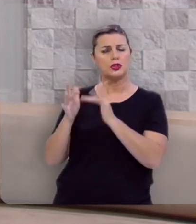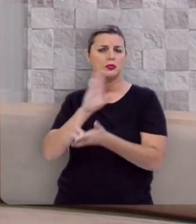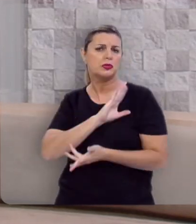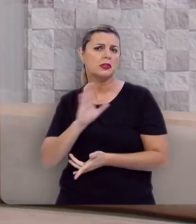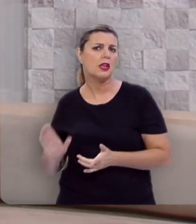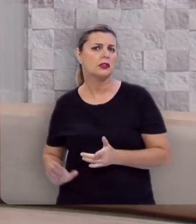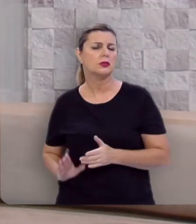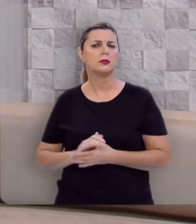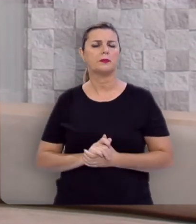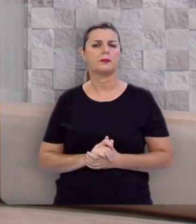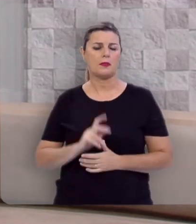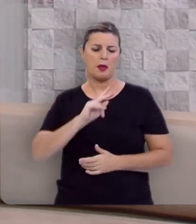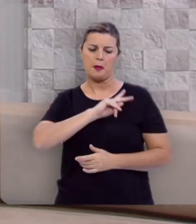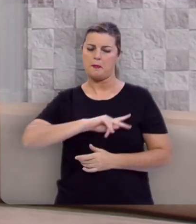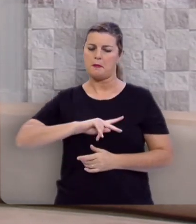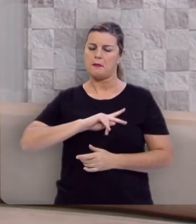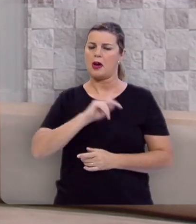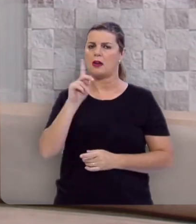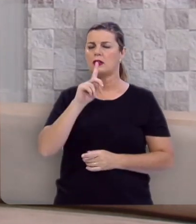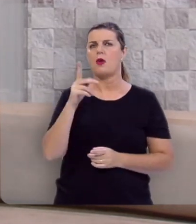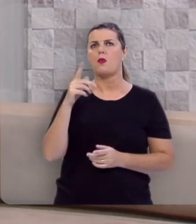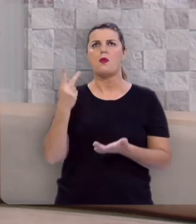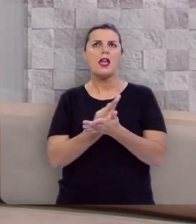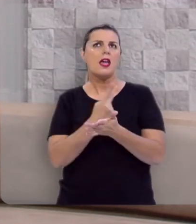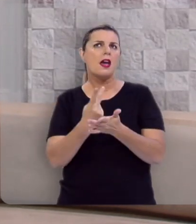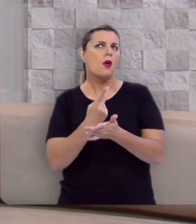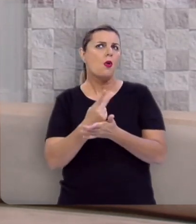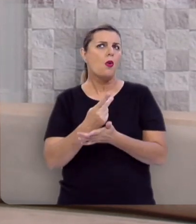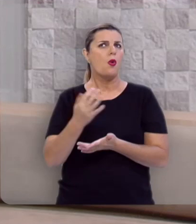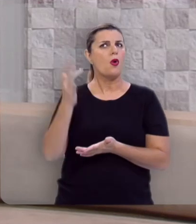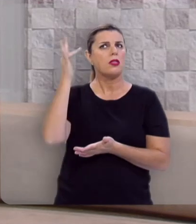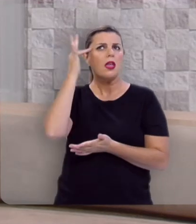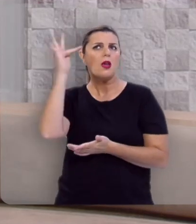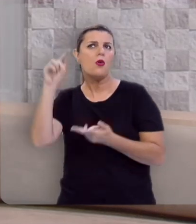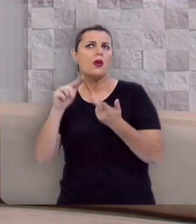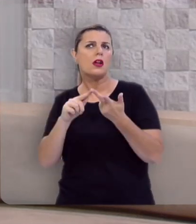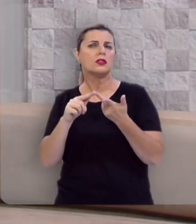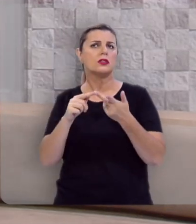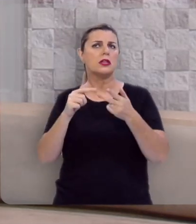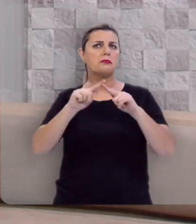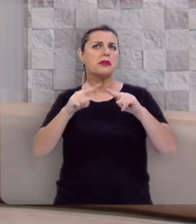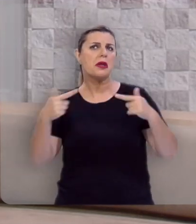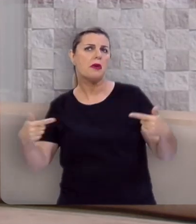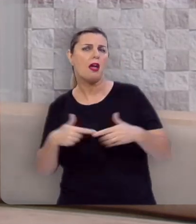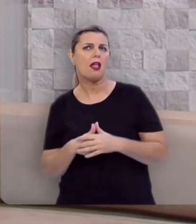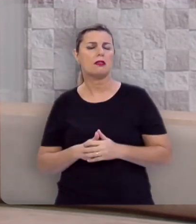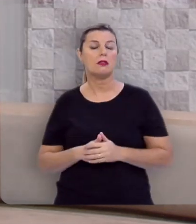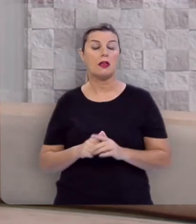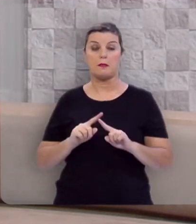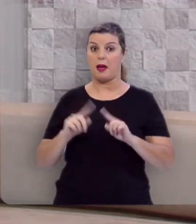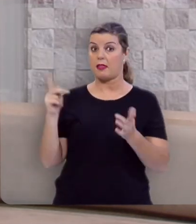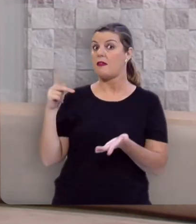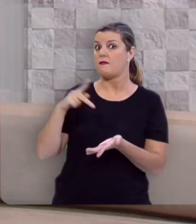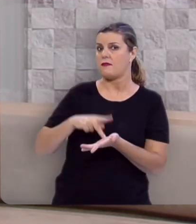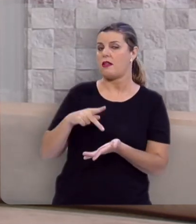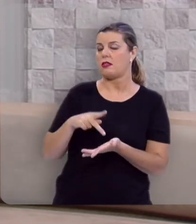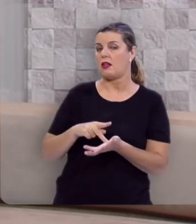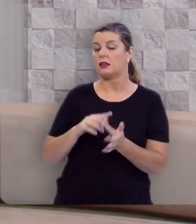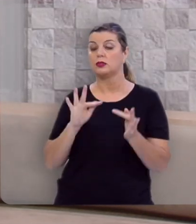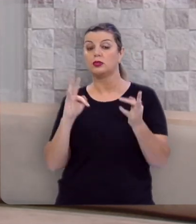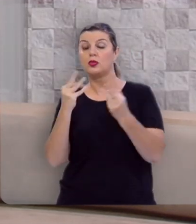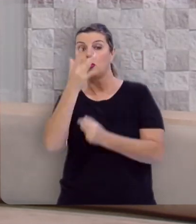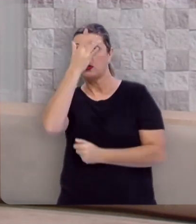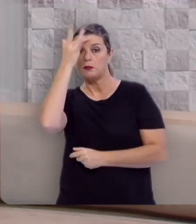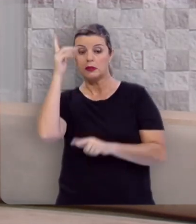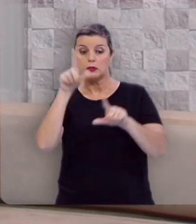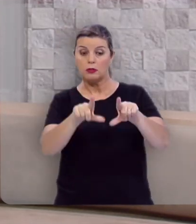Cristo. Paulo não errou nem na teologia, nem na gramática. É que, na verdade,